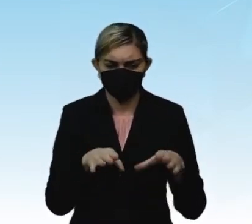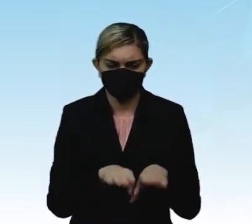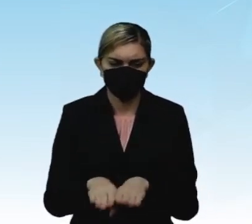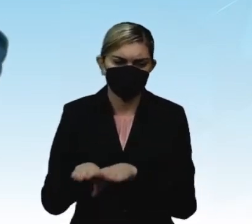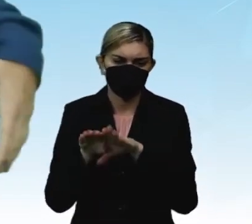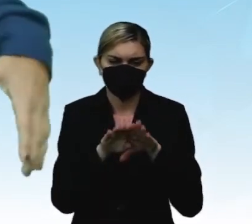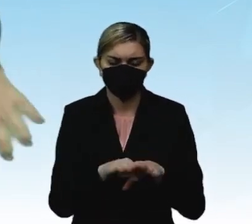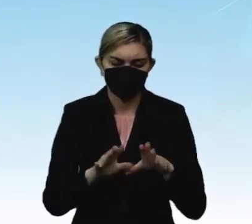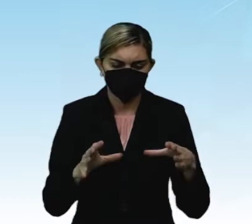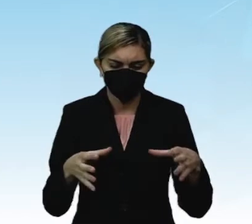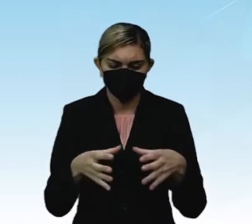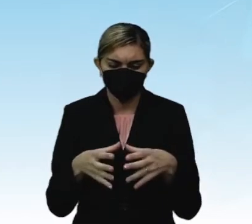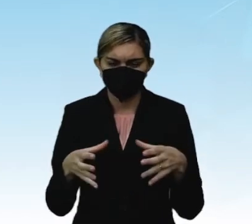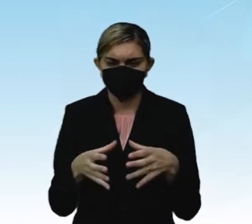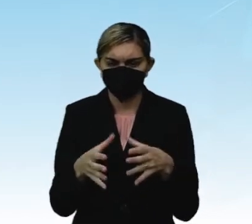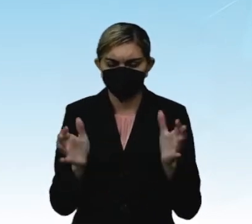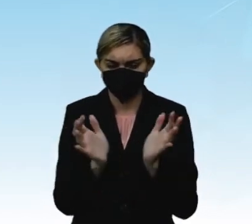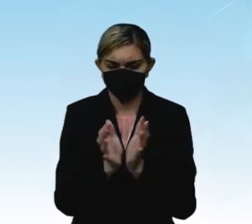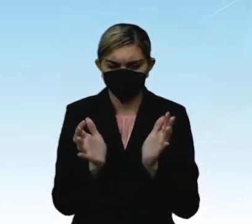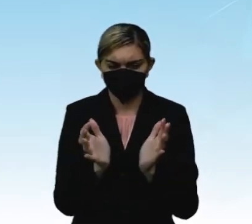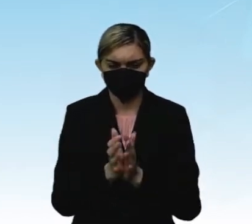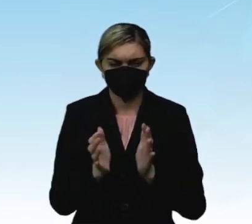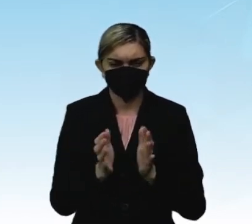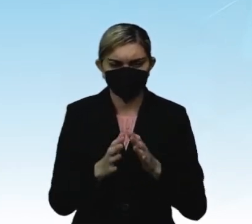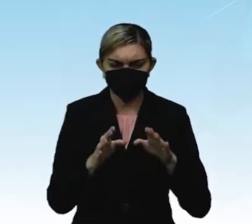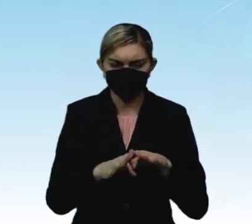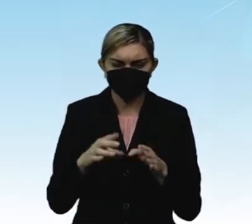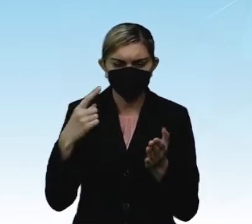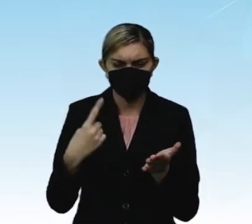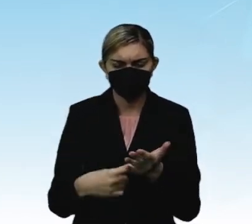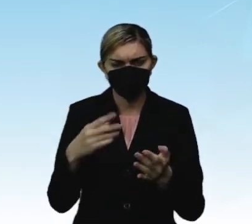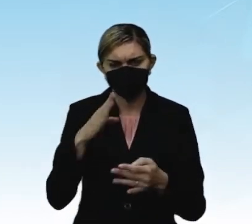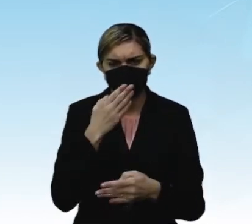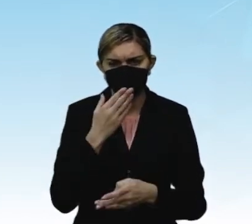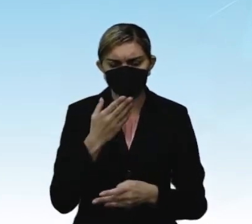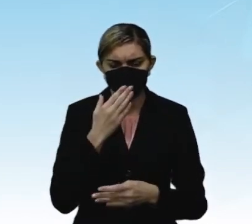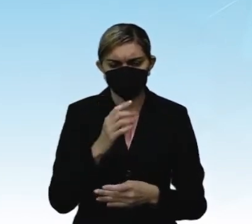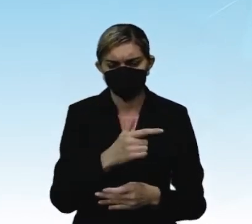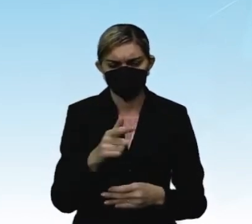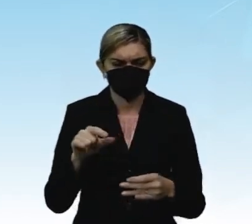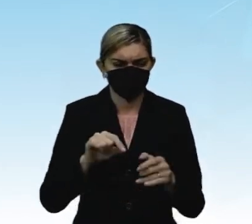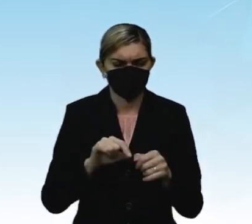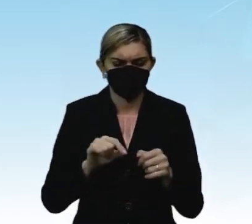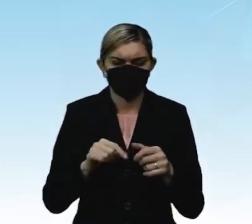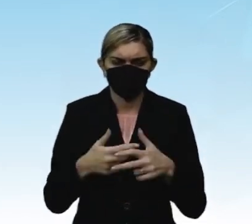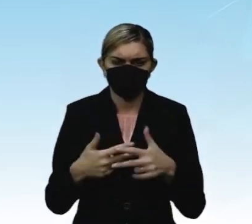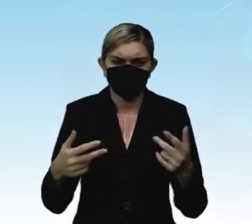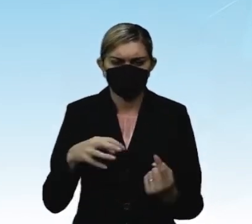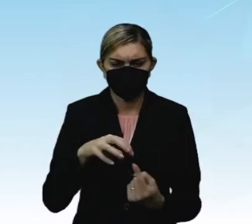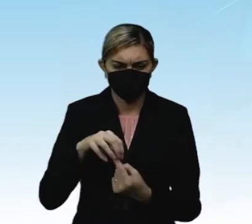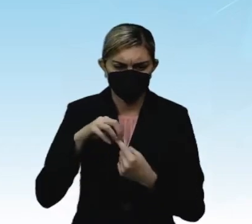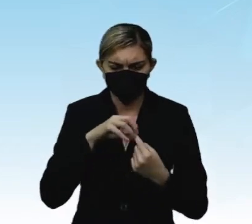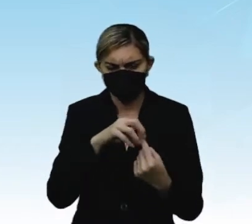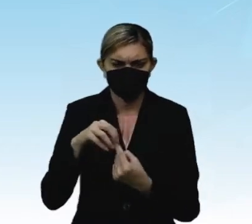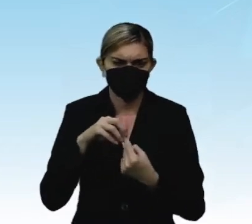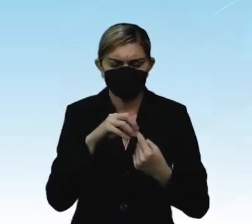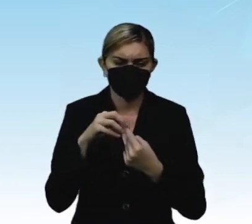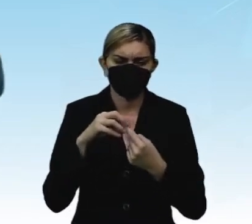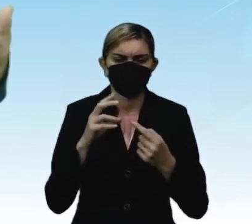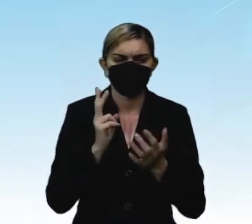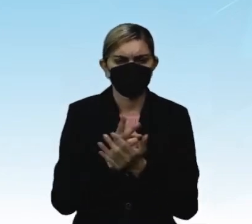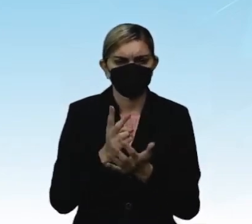Coletividade, que está no grupo ali, que é uma característica marcante entre os índios. Eles não fazem as coisas individual, não, gente. Sempre